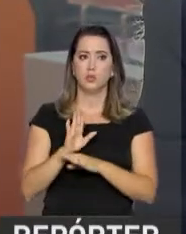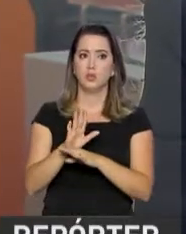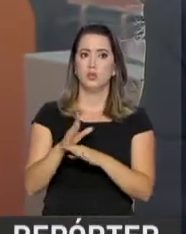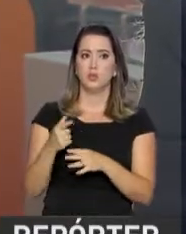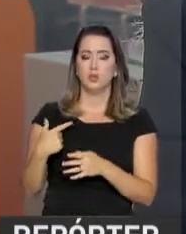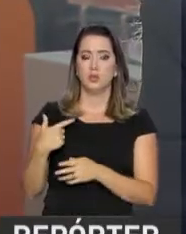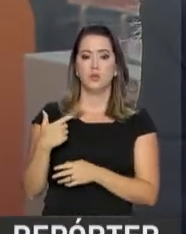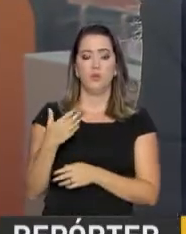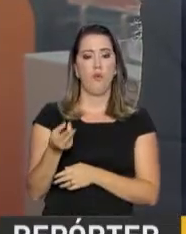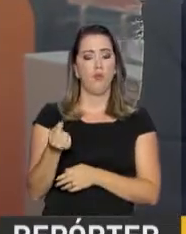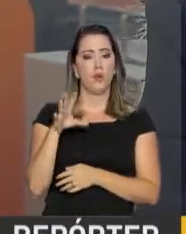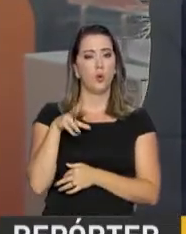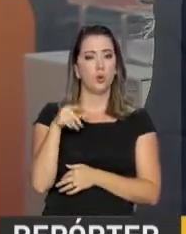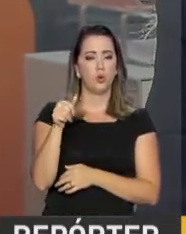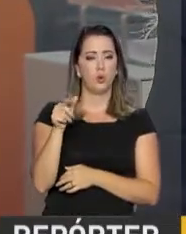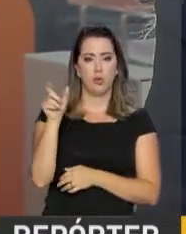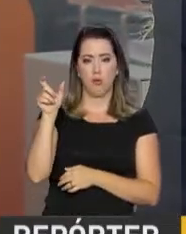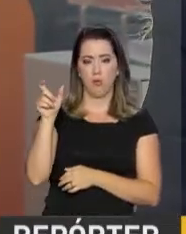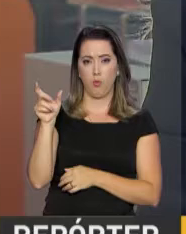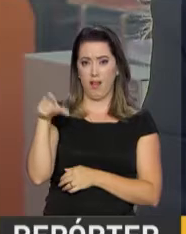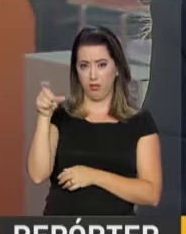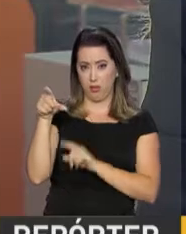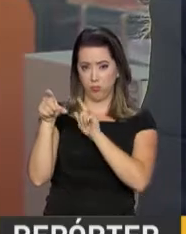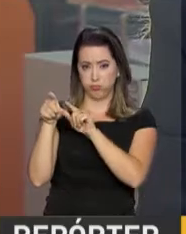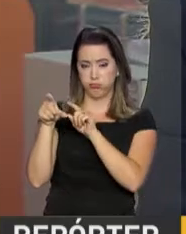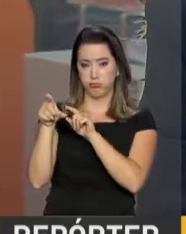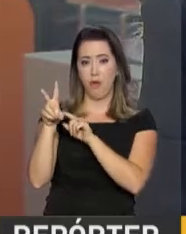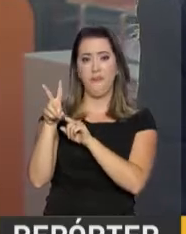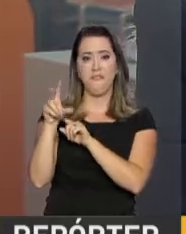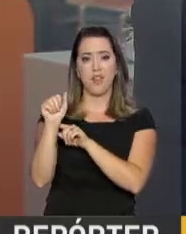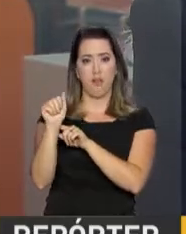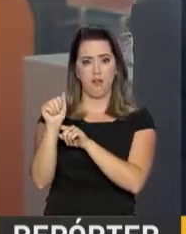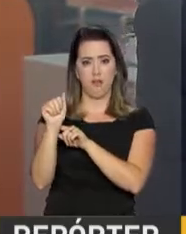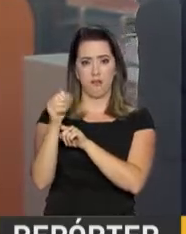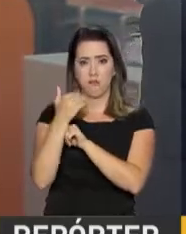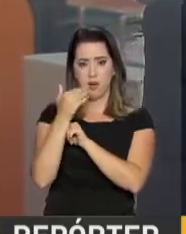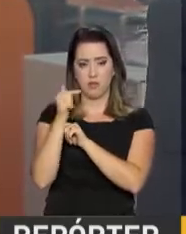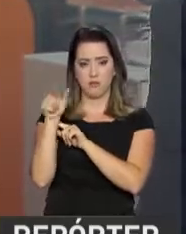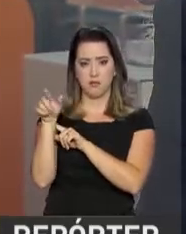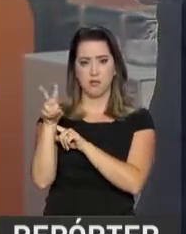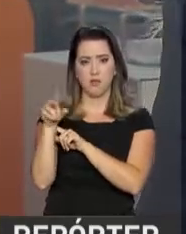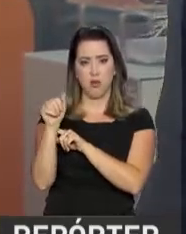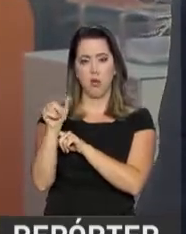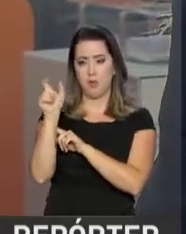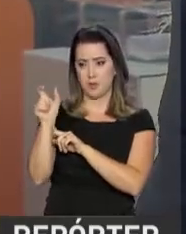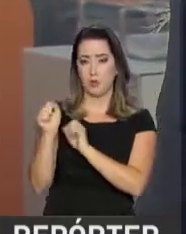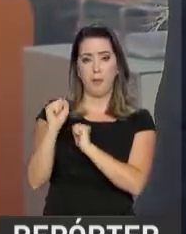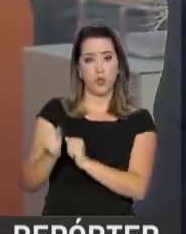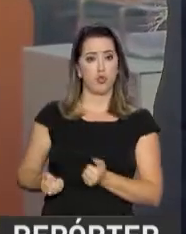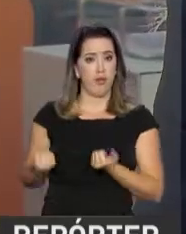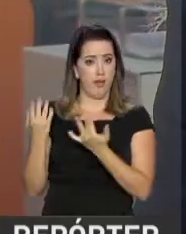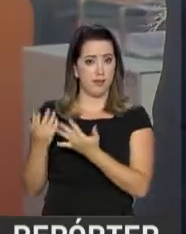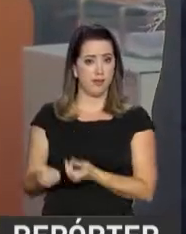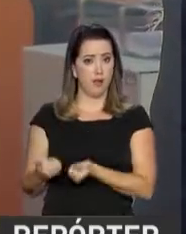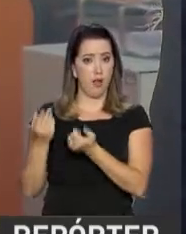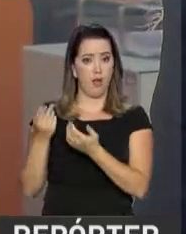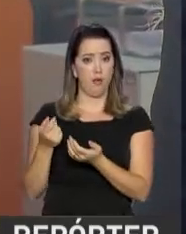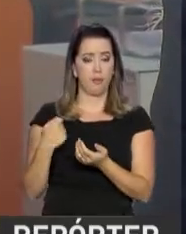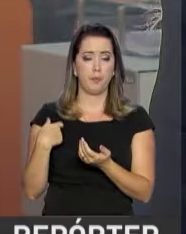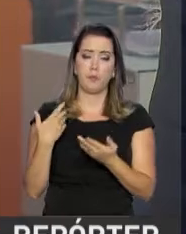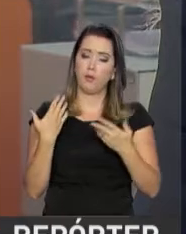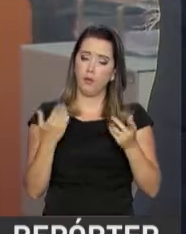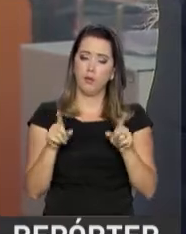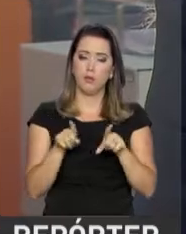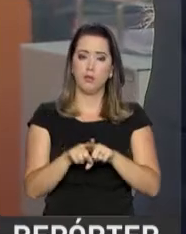o valor total que o o funcionário pode quem pode gastar né e também